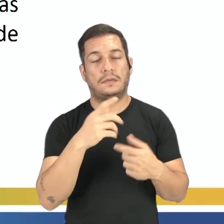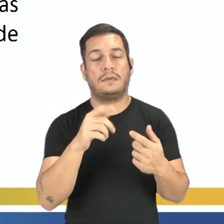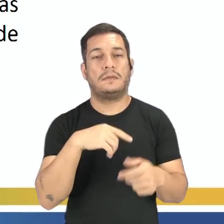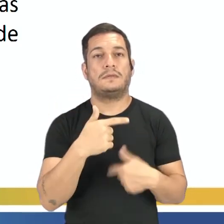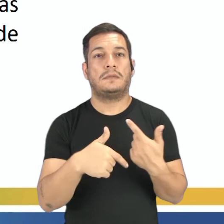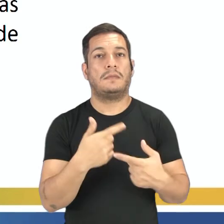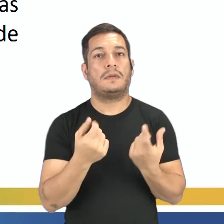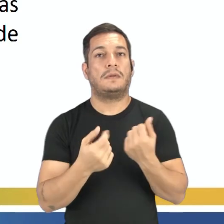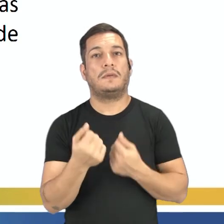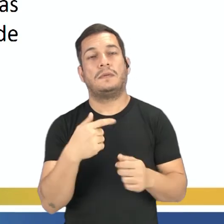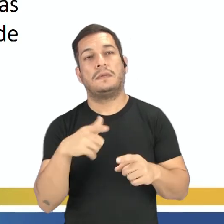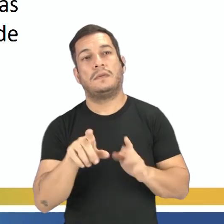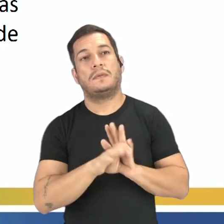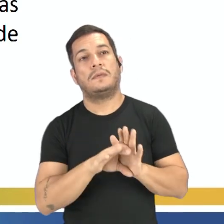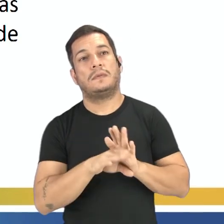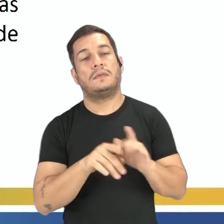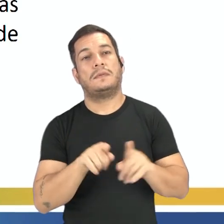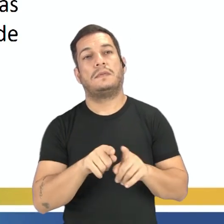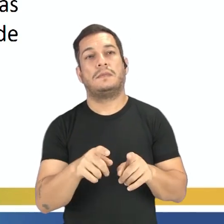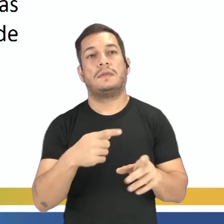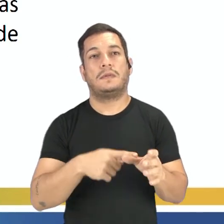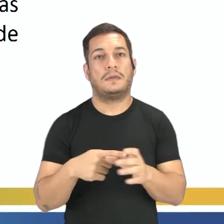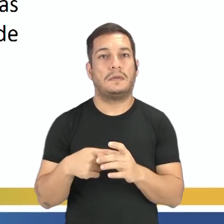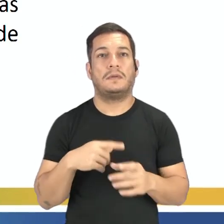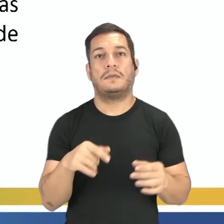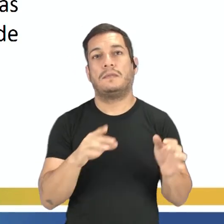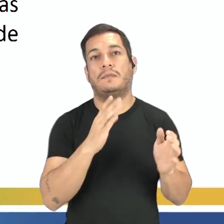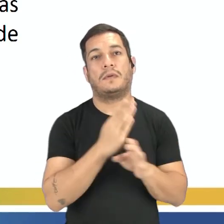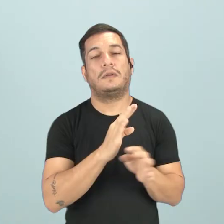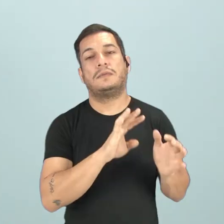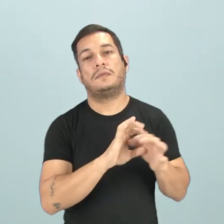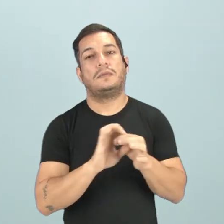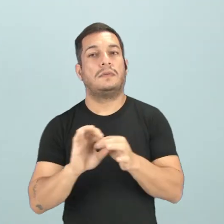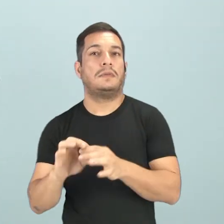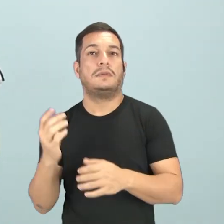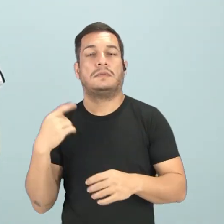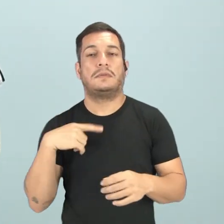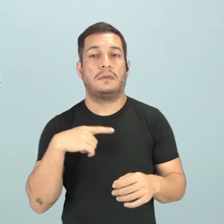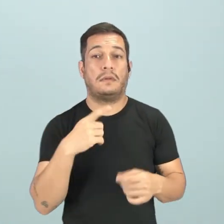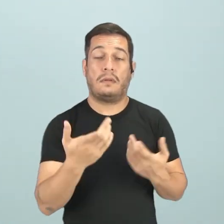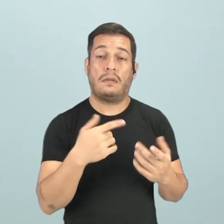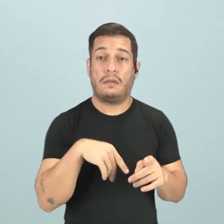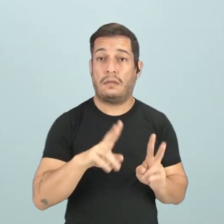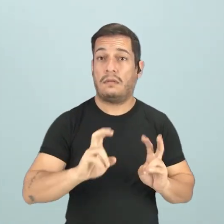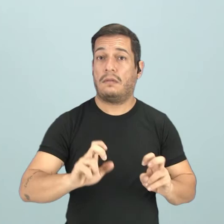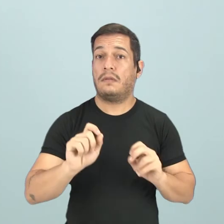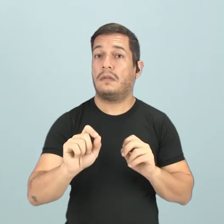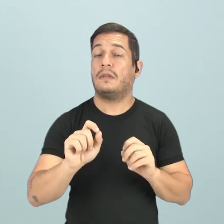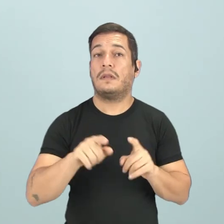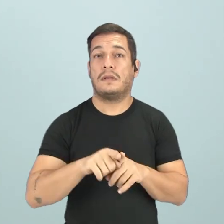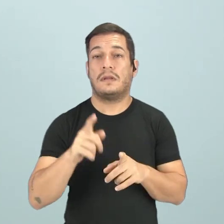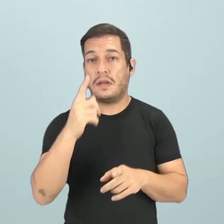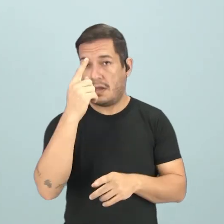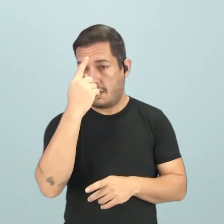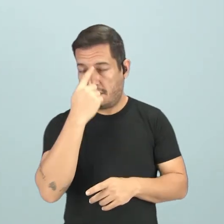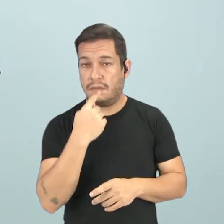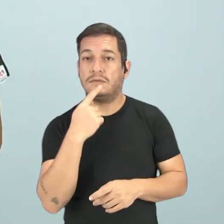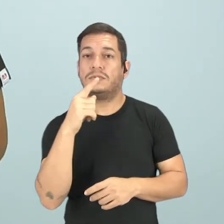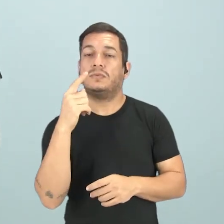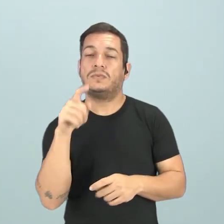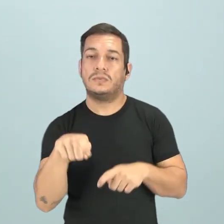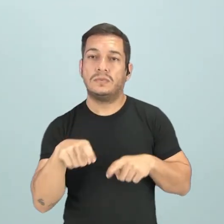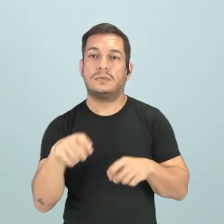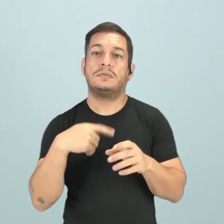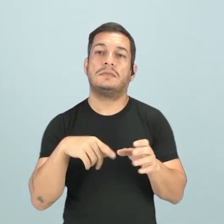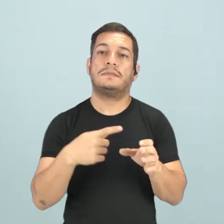atividades econômicas e outro conceito urbano devido ao seu contexto que é inserido. Então podemos observar que tanto a paisagem rural como a